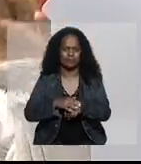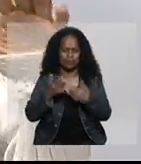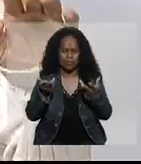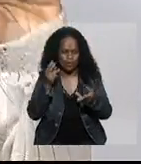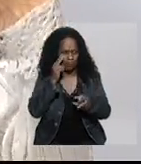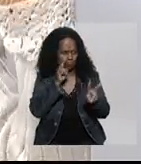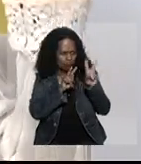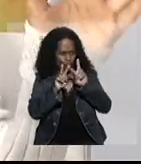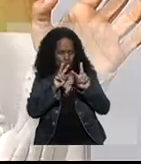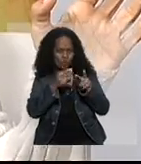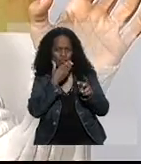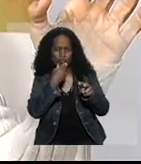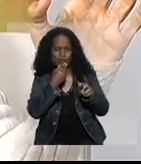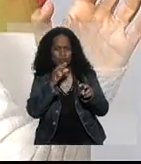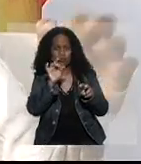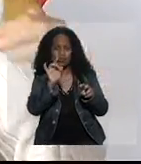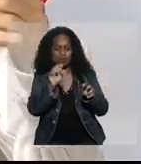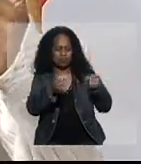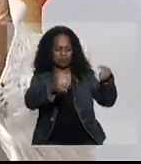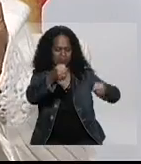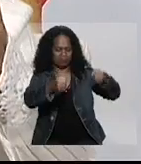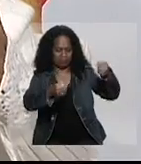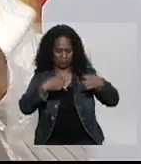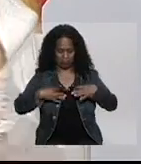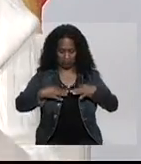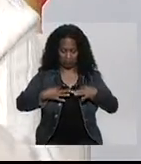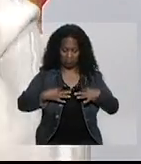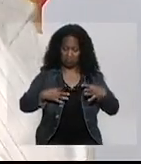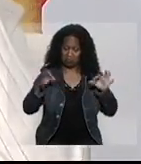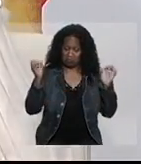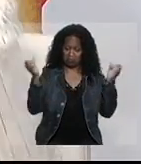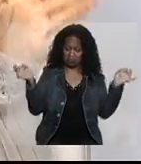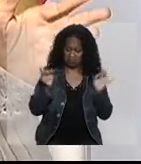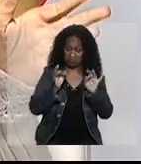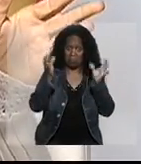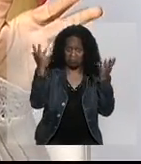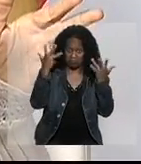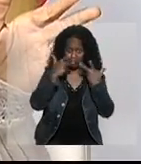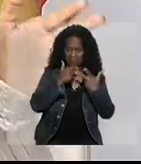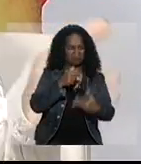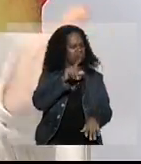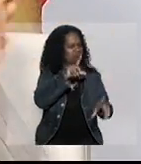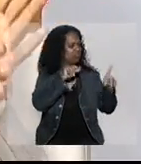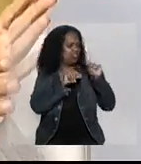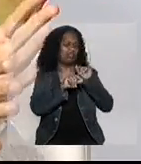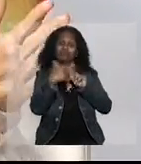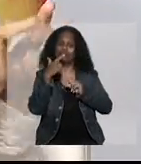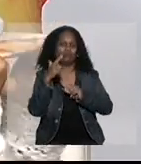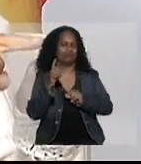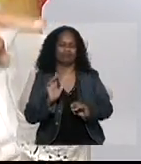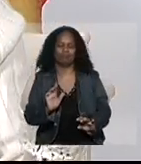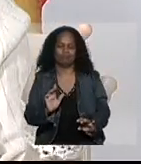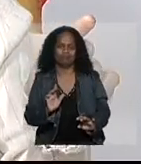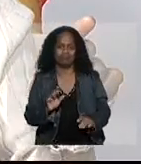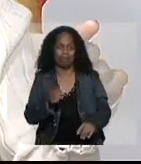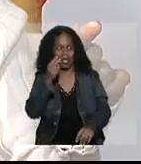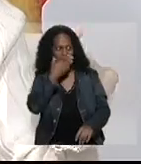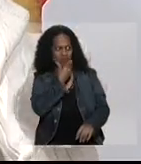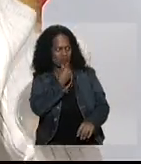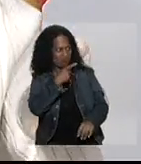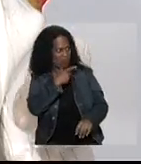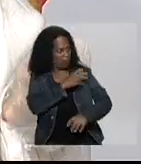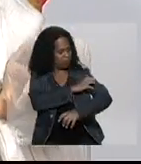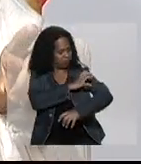que olha o rapaz pelo seu carro, né, pela sua roupa, ela não vai nem escolher, ela vai naquele pronto. Pelos seus músculos. Pelos